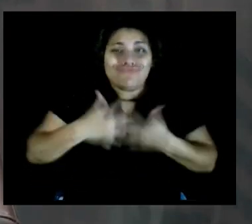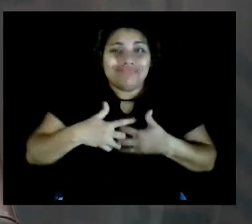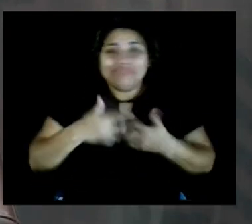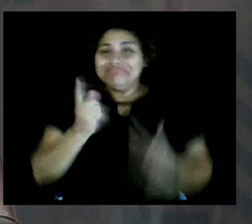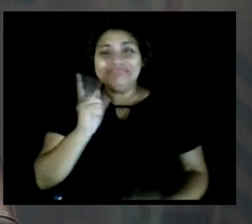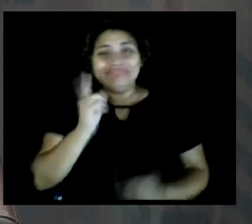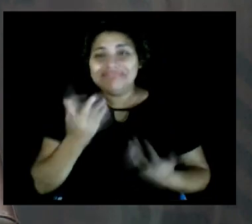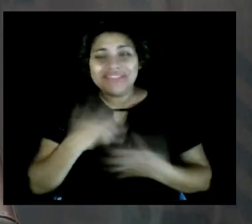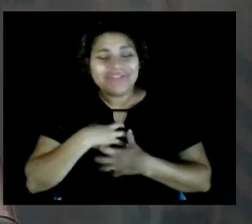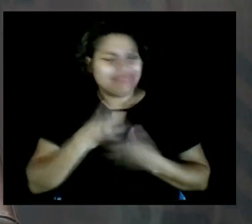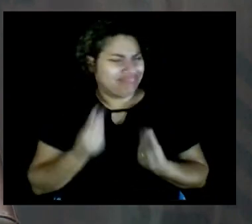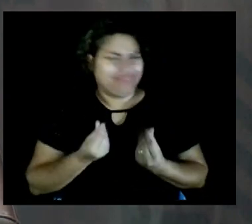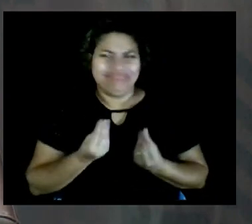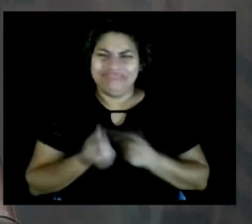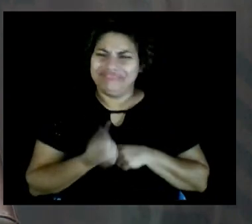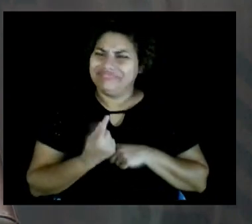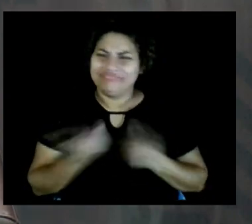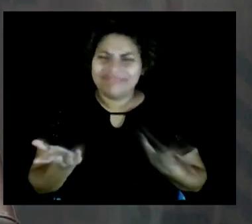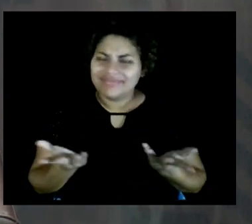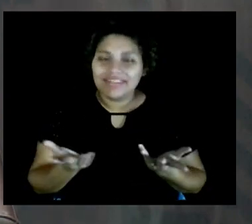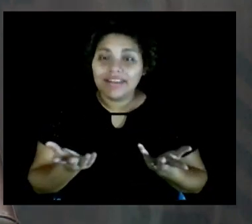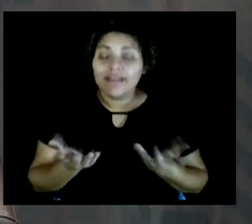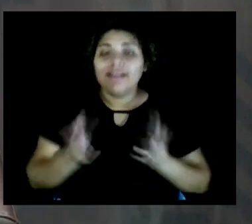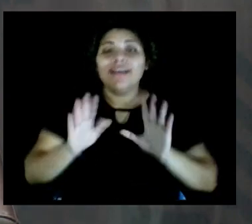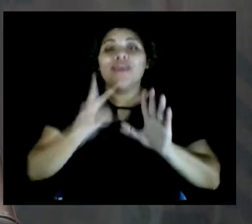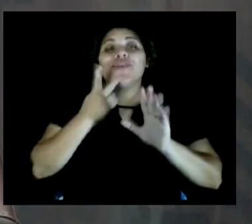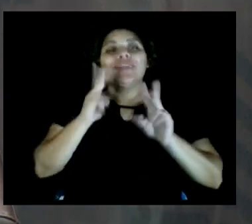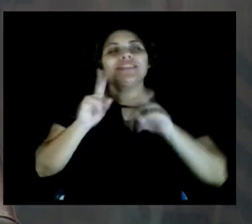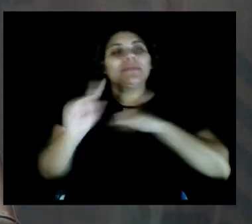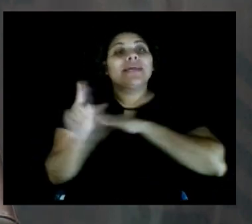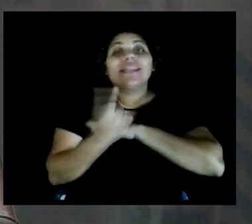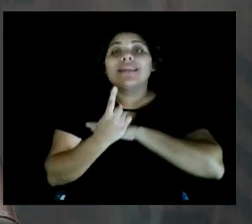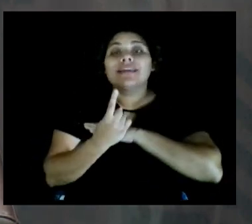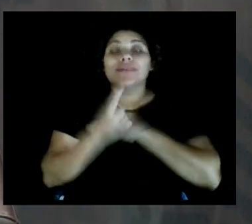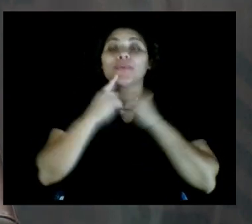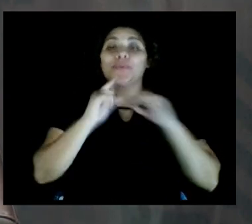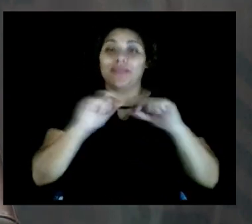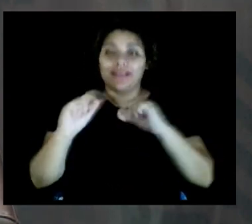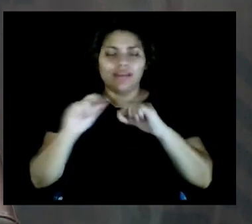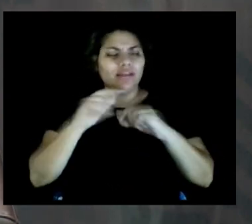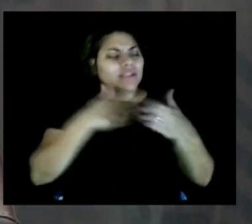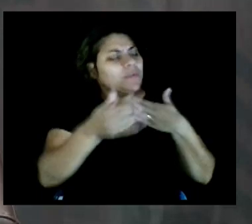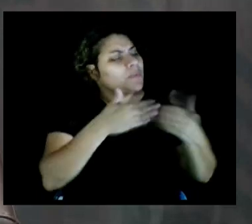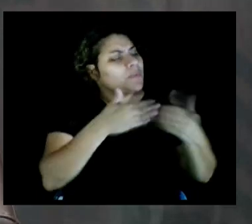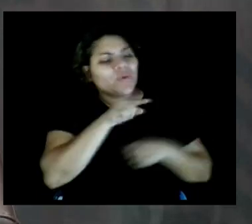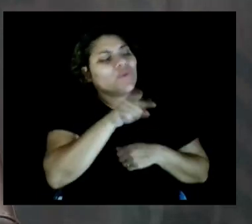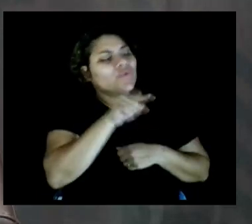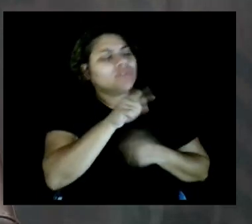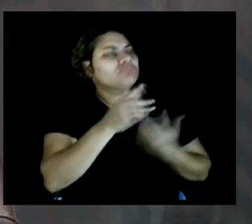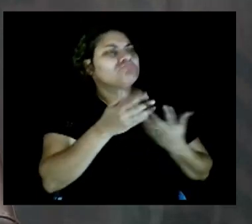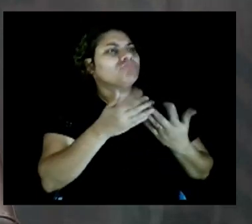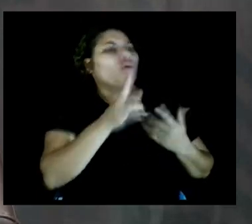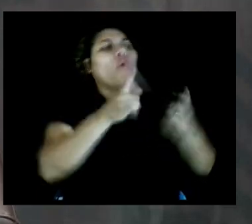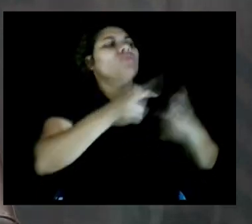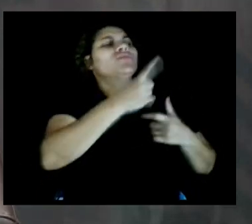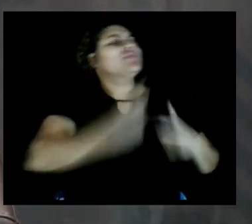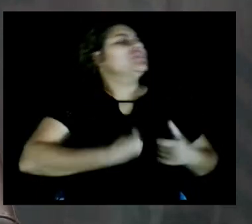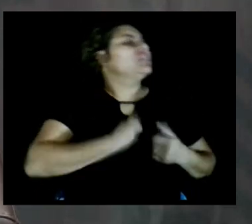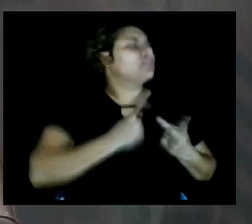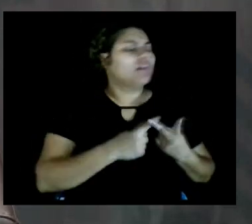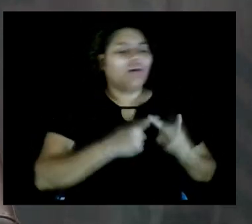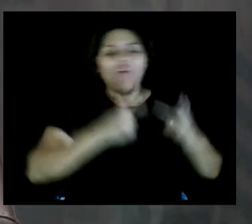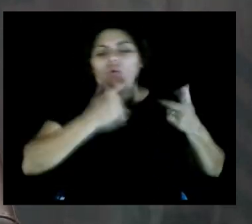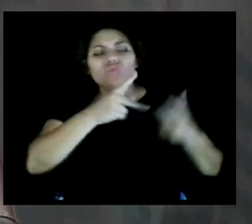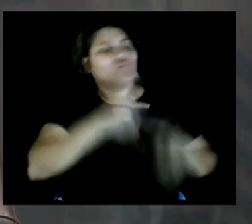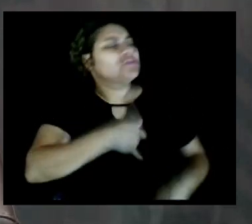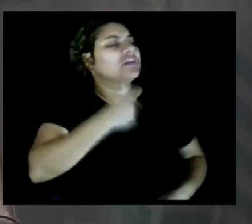gente, independente da tua idade, de onde você viveu, você tem que buscar aquilo que faz sentido para você. Então, a geração de hoje tem que buscar o que